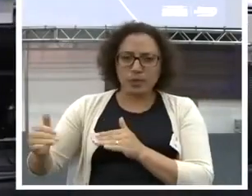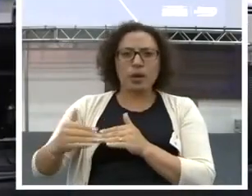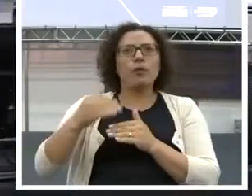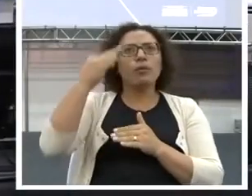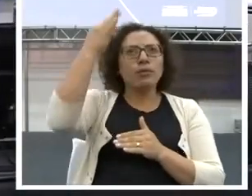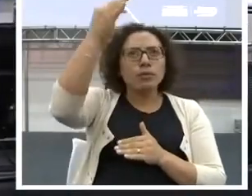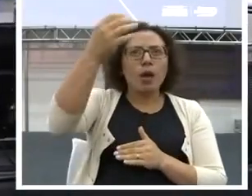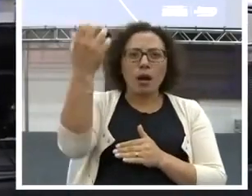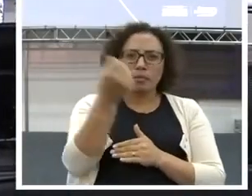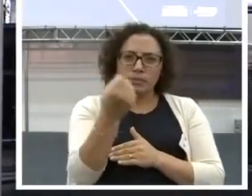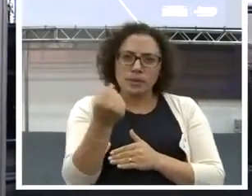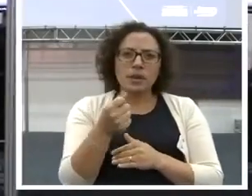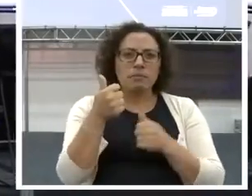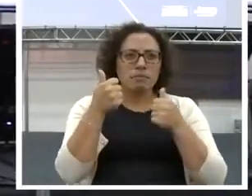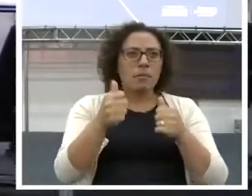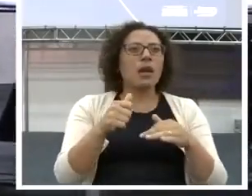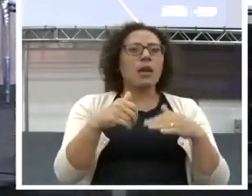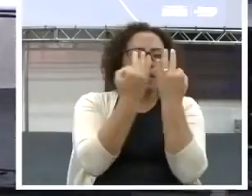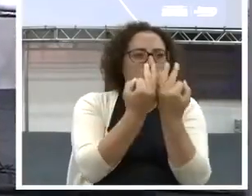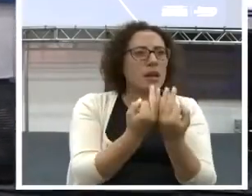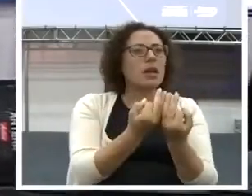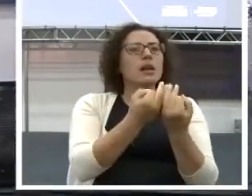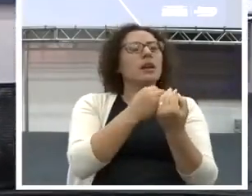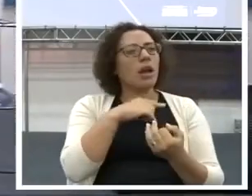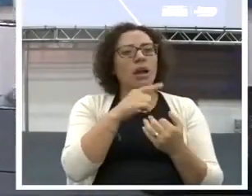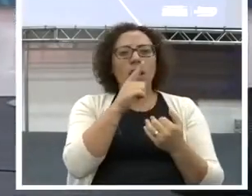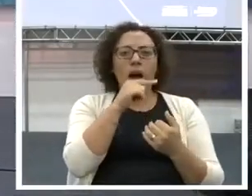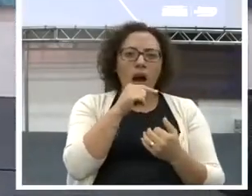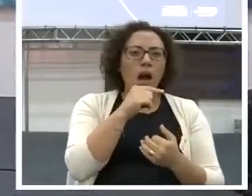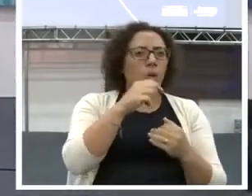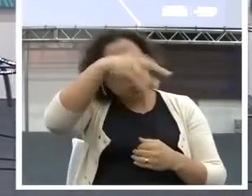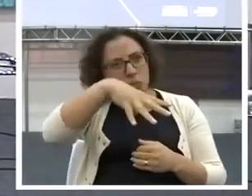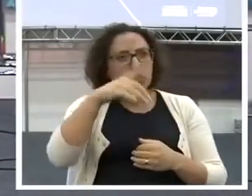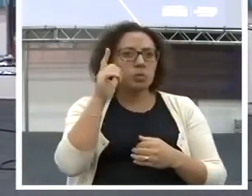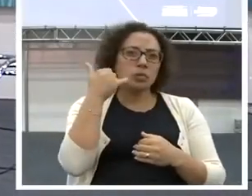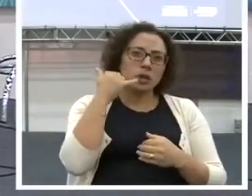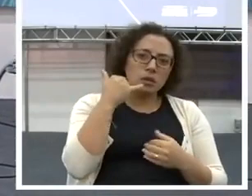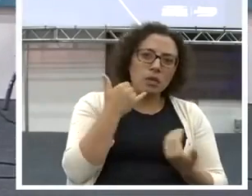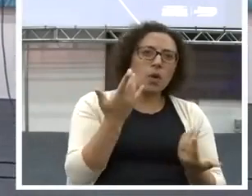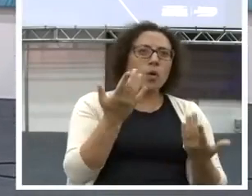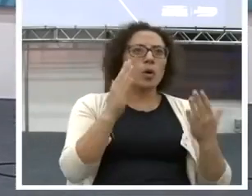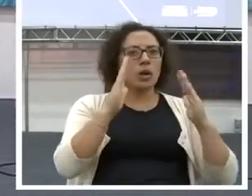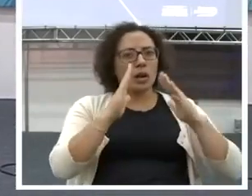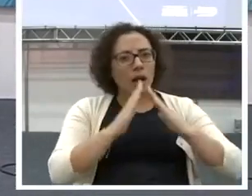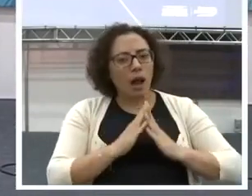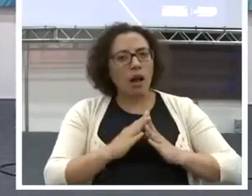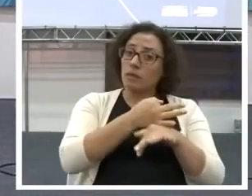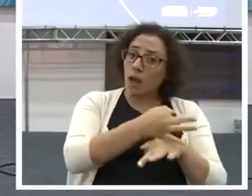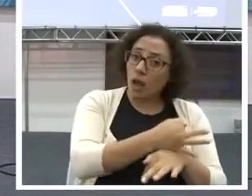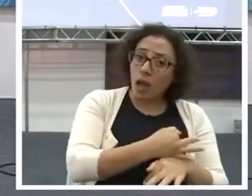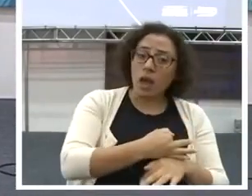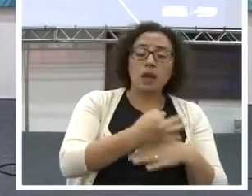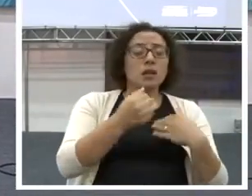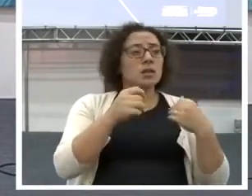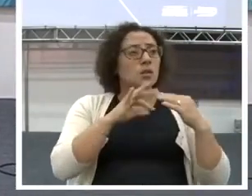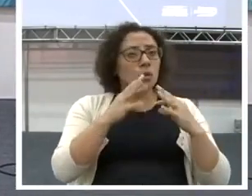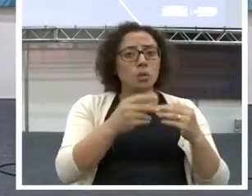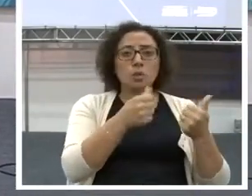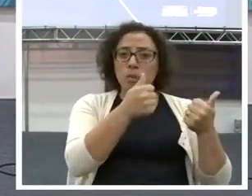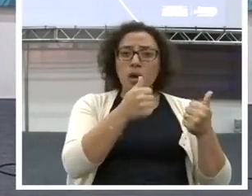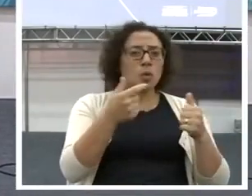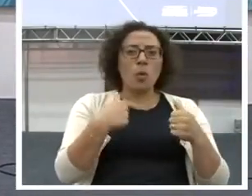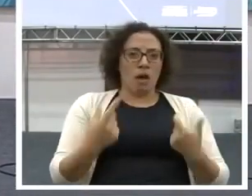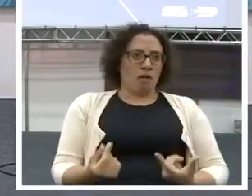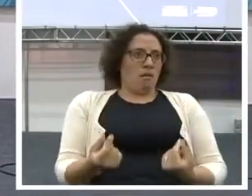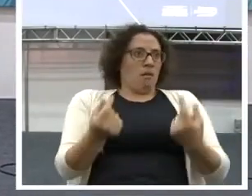com segurança. Água, luz, telefone, moradia, a educação, tirar férias no mínimo uma vez por ano. Isso não é ser rico,